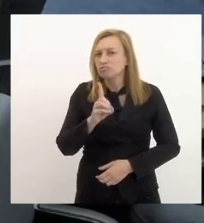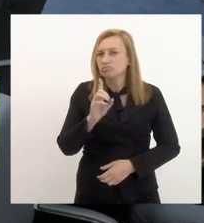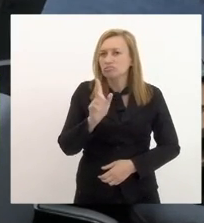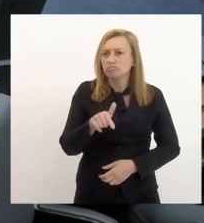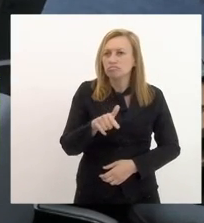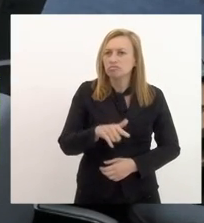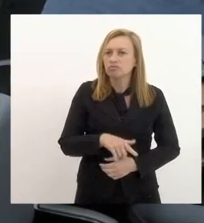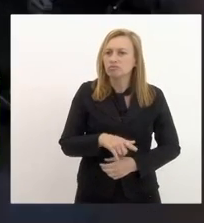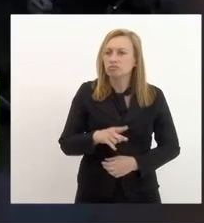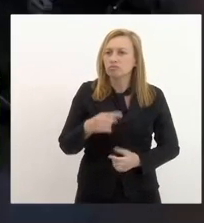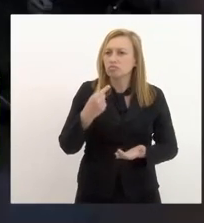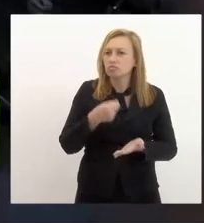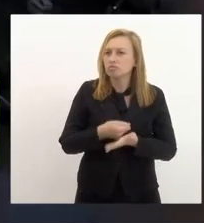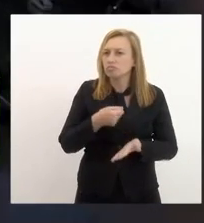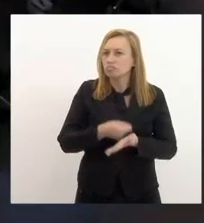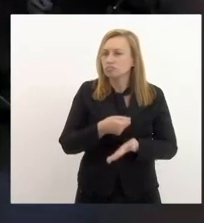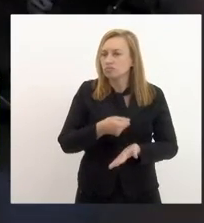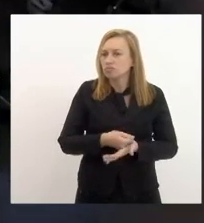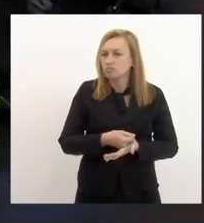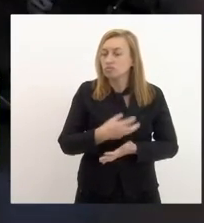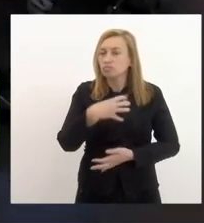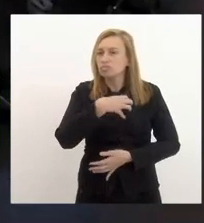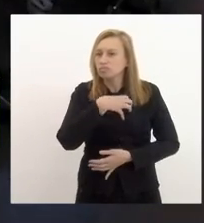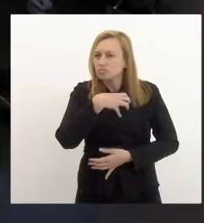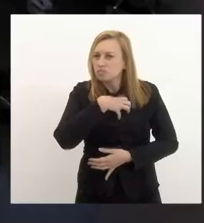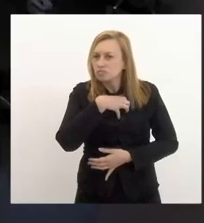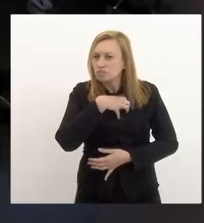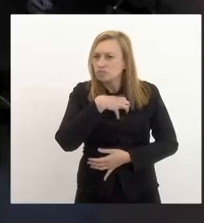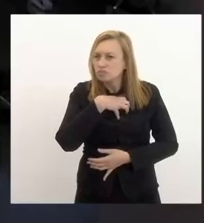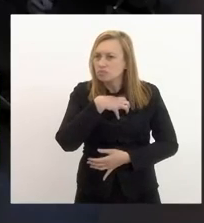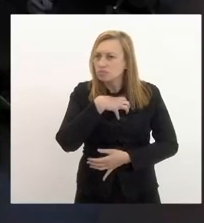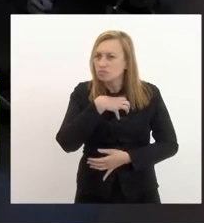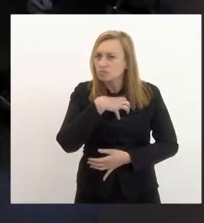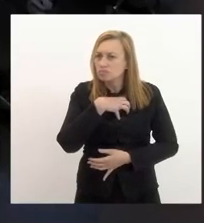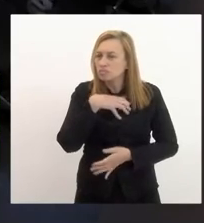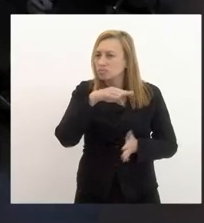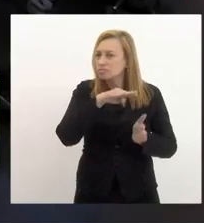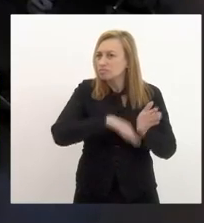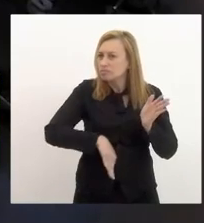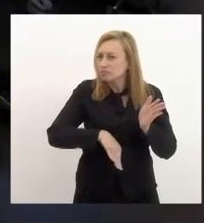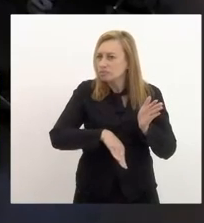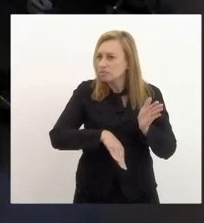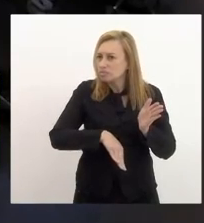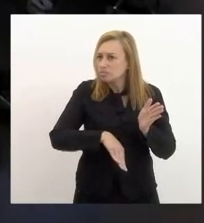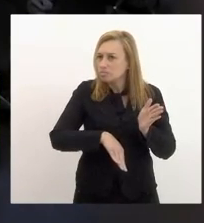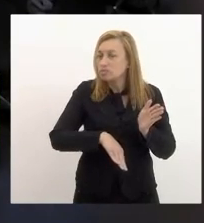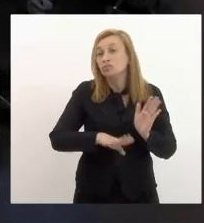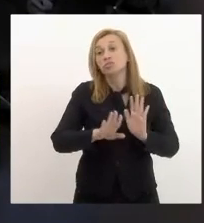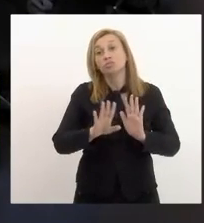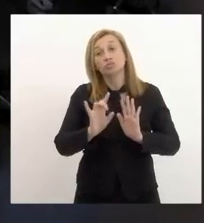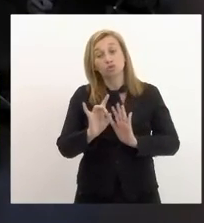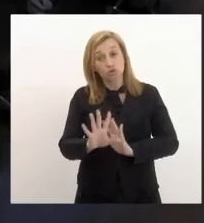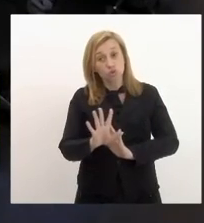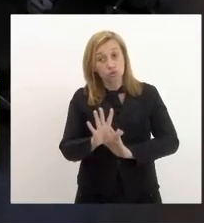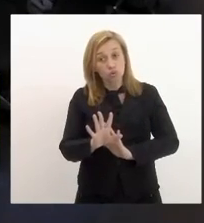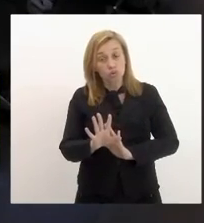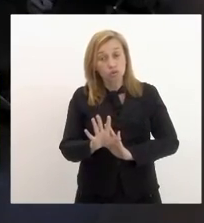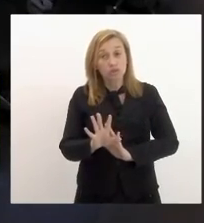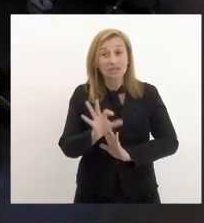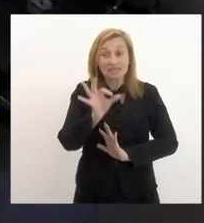não é obrigatório no sentido de ser retirado A não ser que ele seja